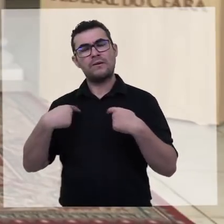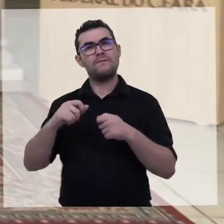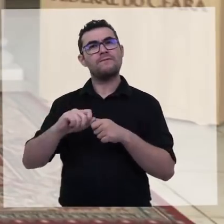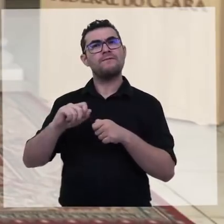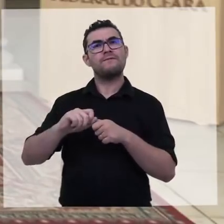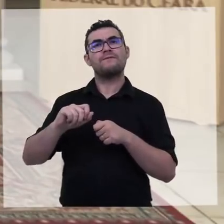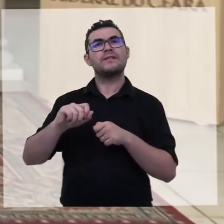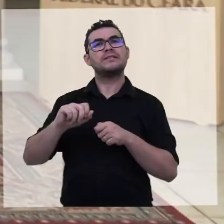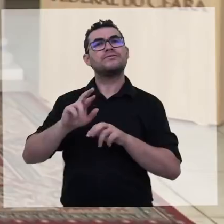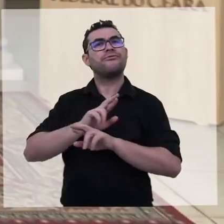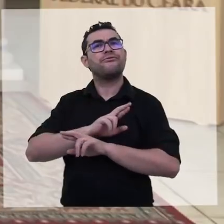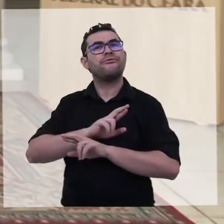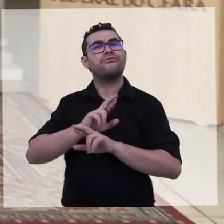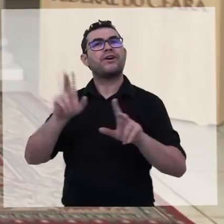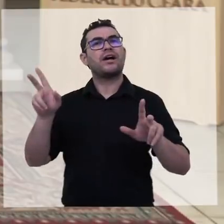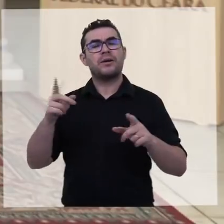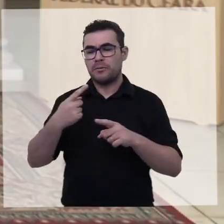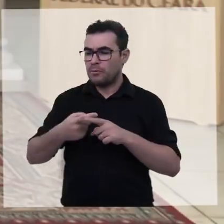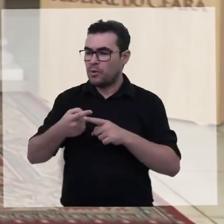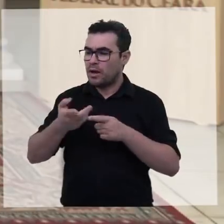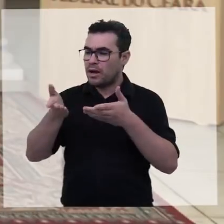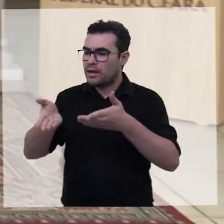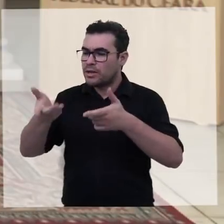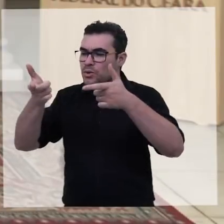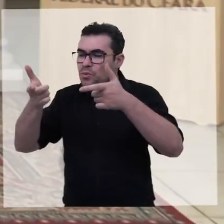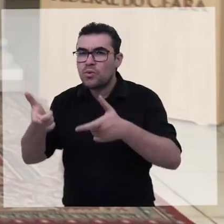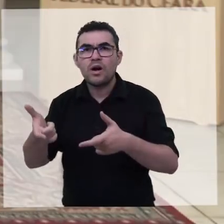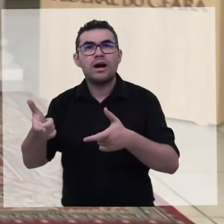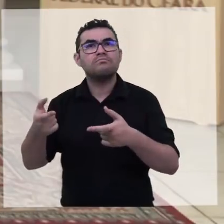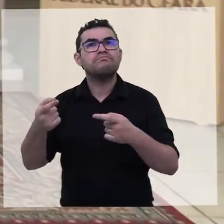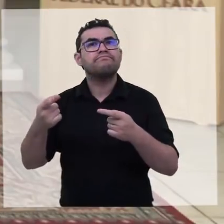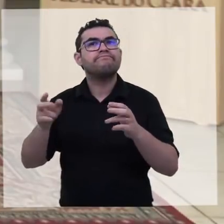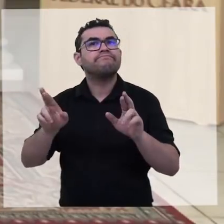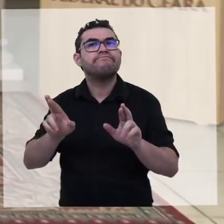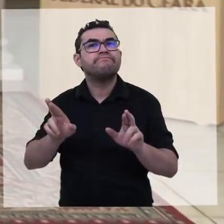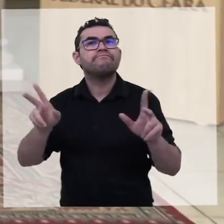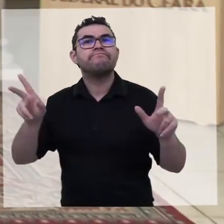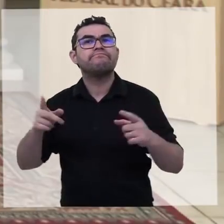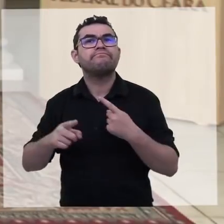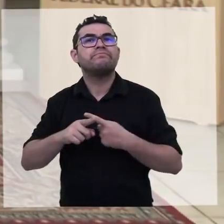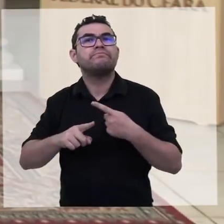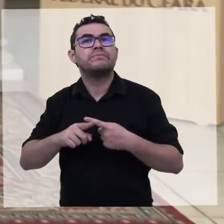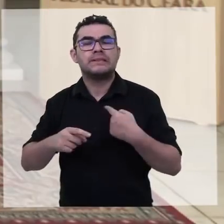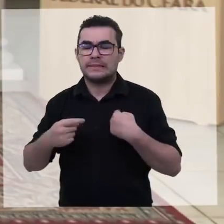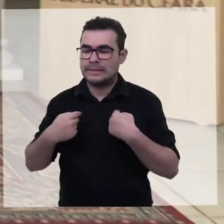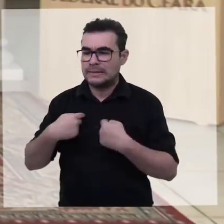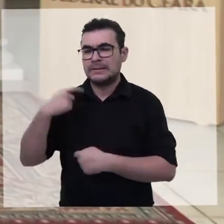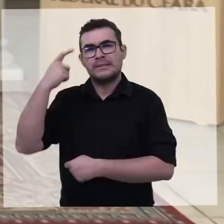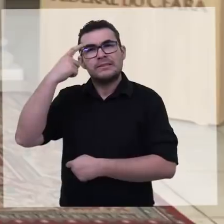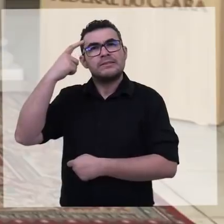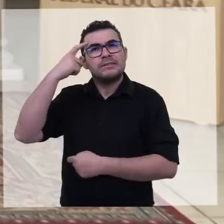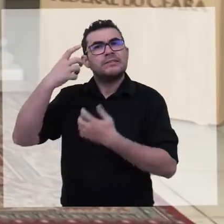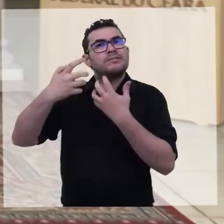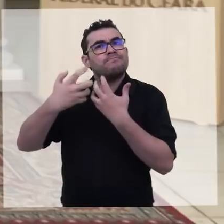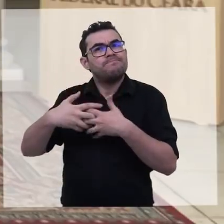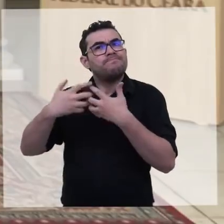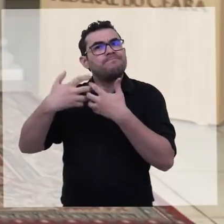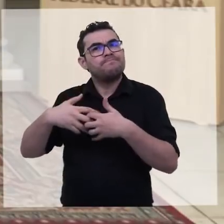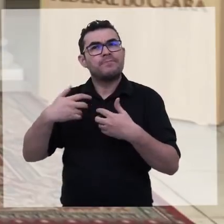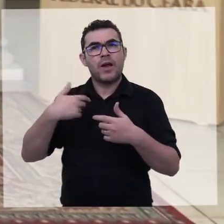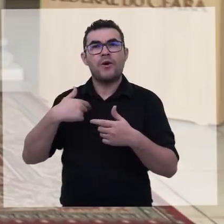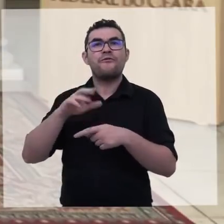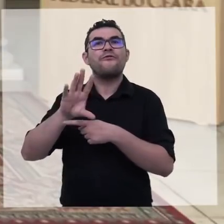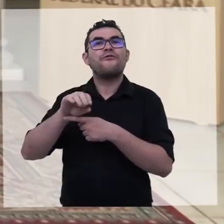estava de diferente entre essas bacias, que aquela estava dando essa resposta. Aí eu vejo assim,